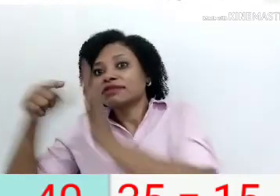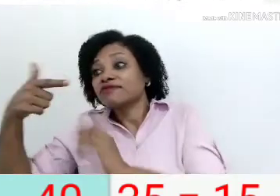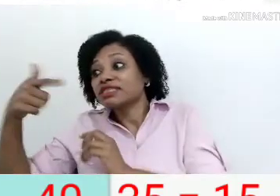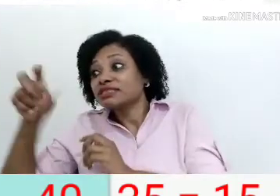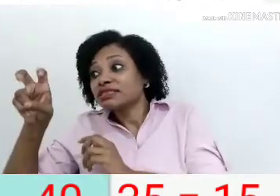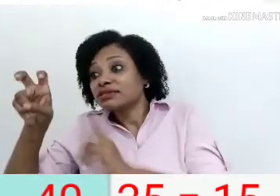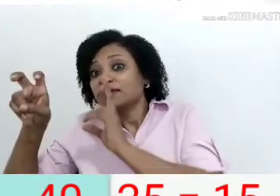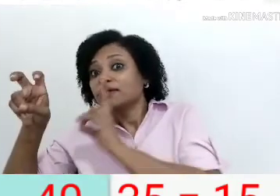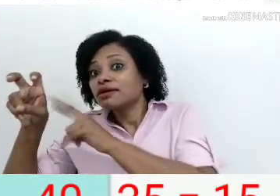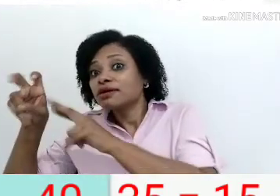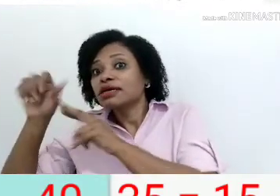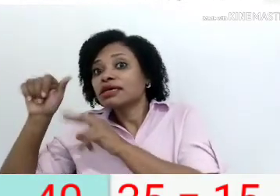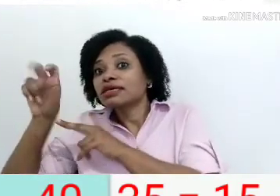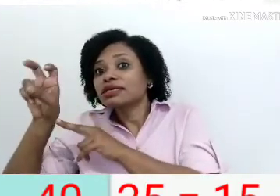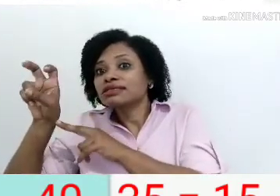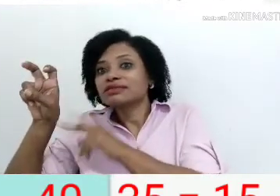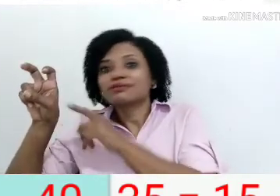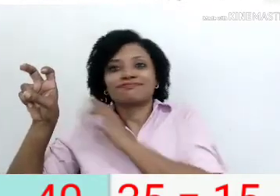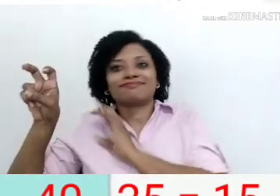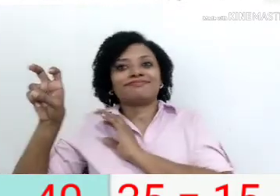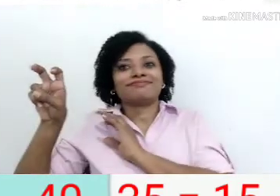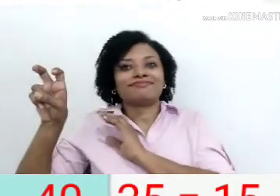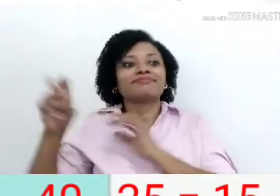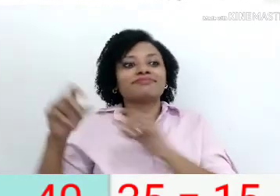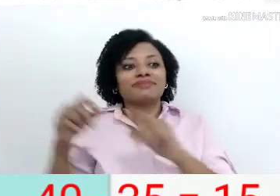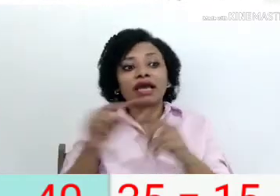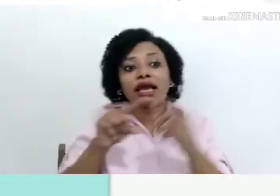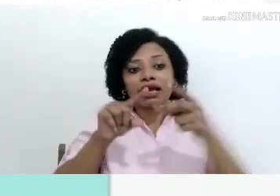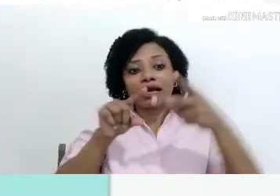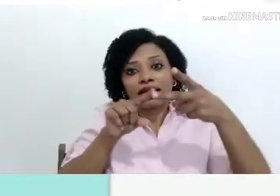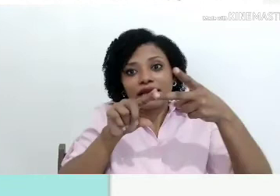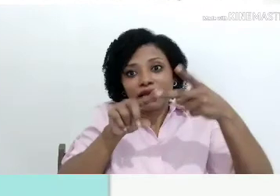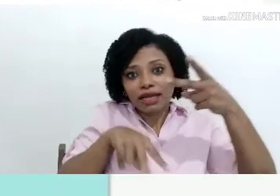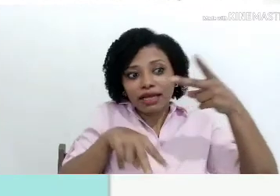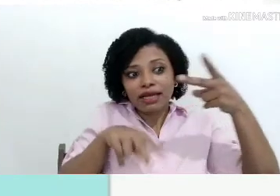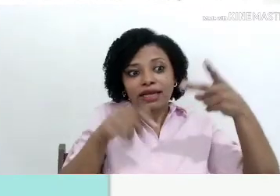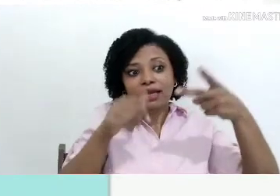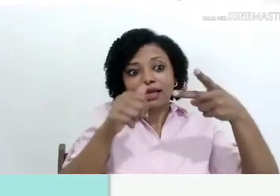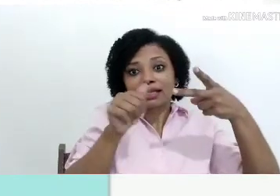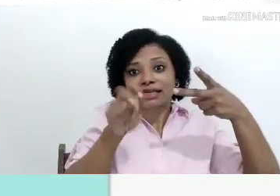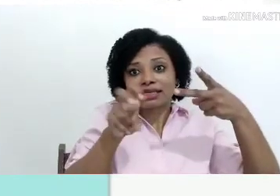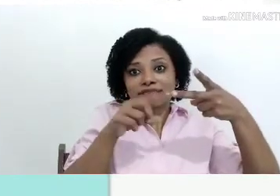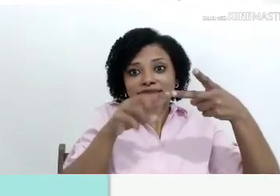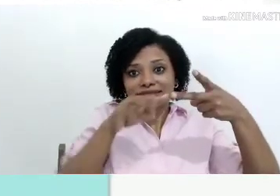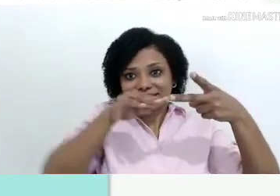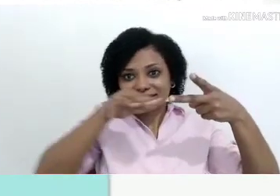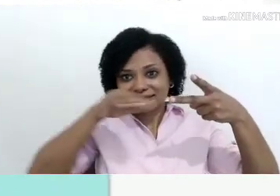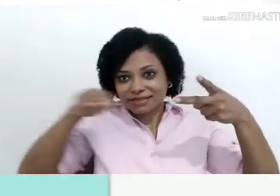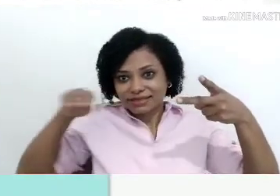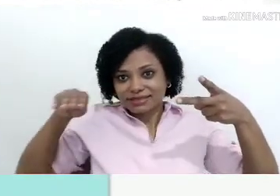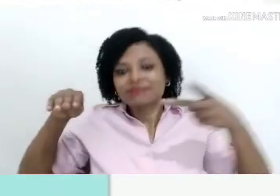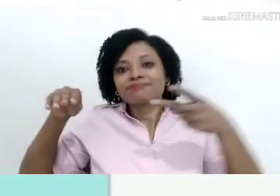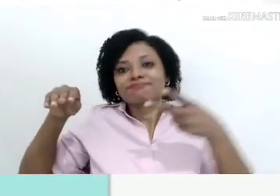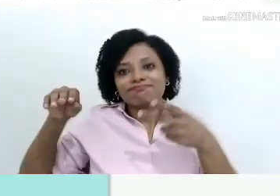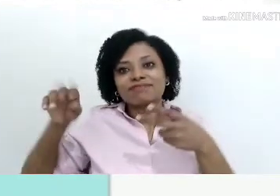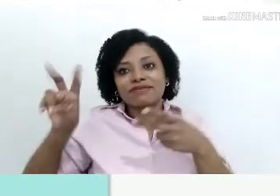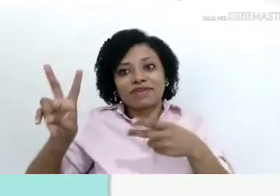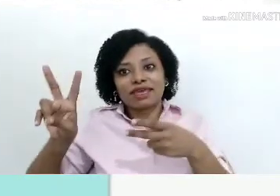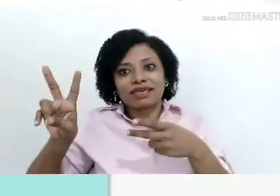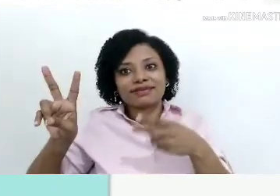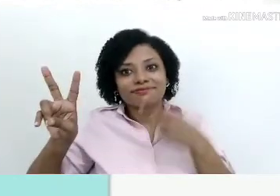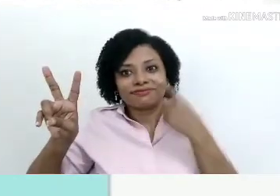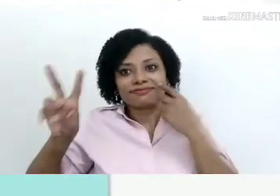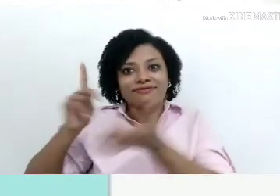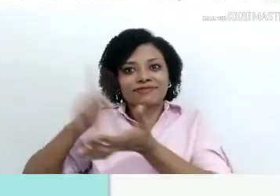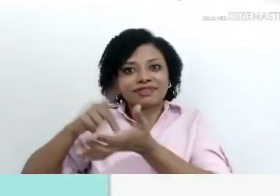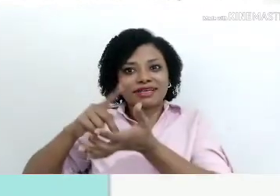libera? Pessoal, olha só. Você começou com o reagente lá embaixo e depois o valor da energia dos reagentes,